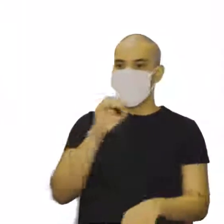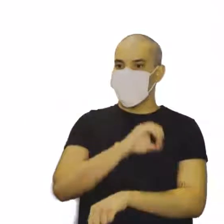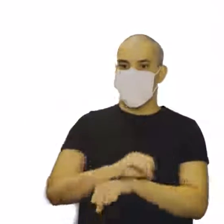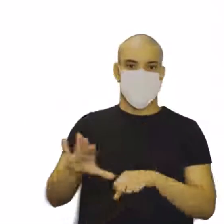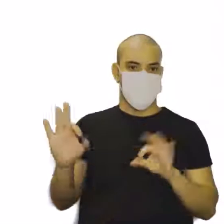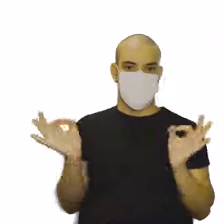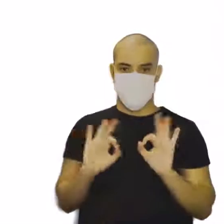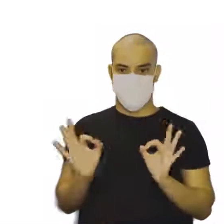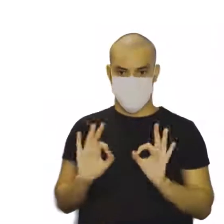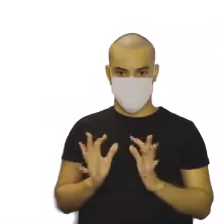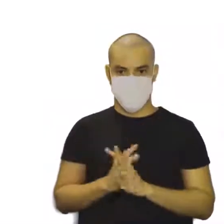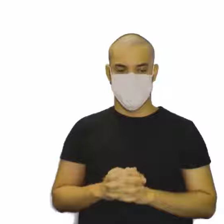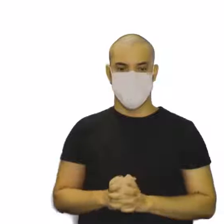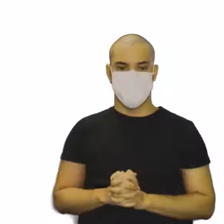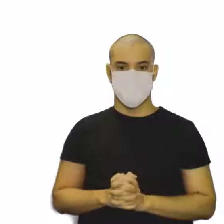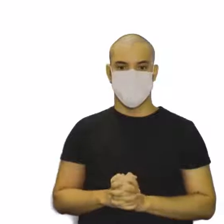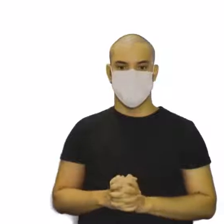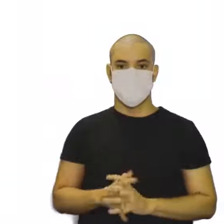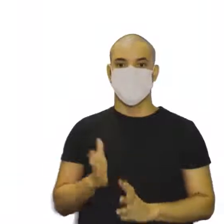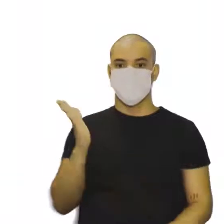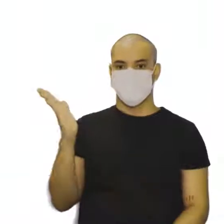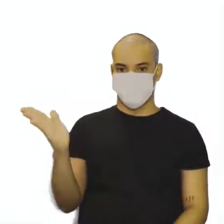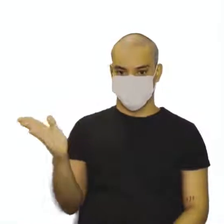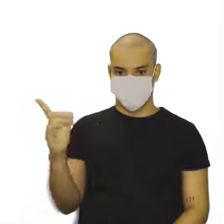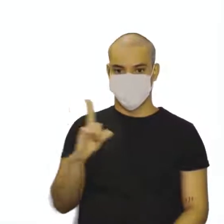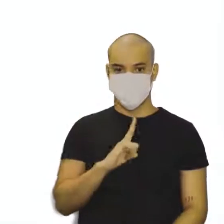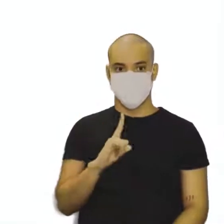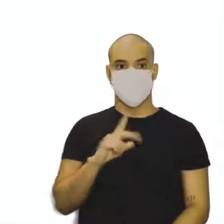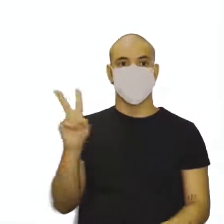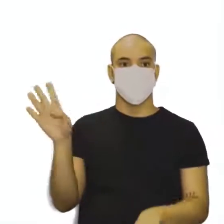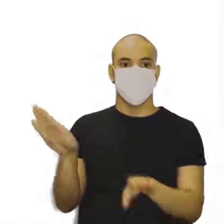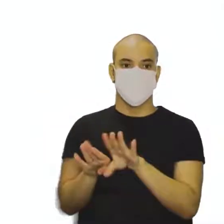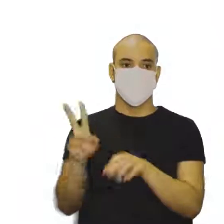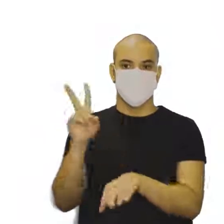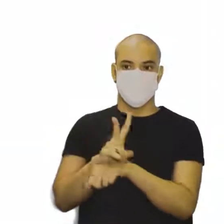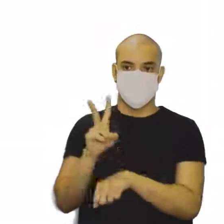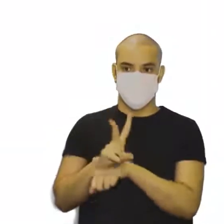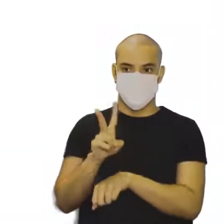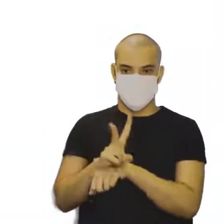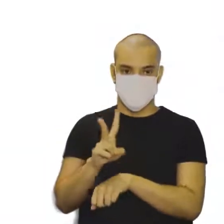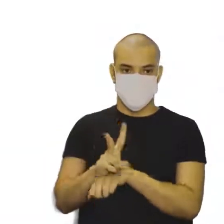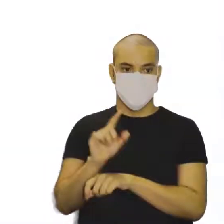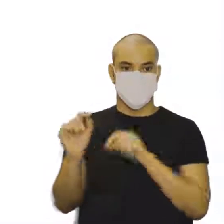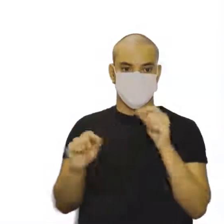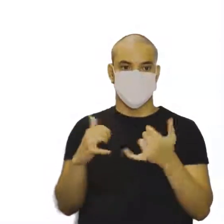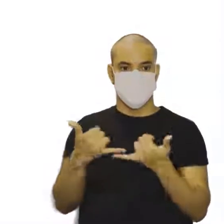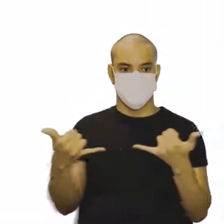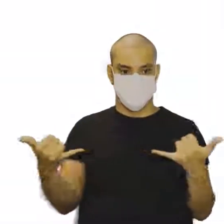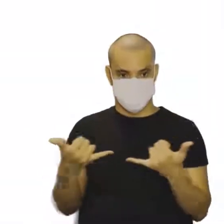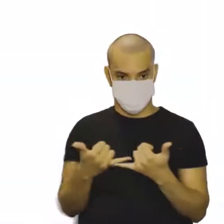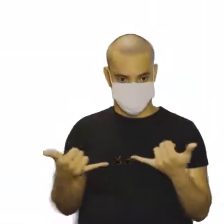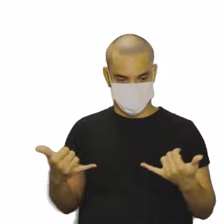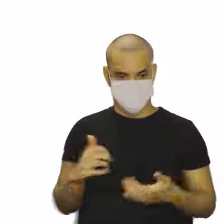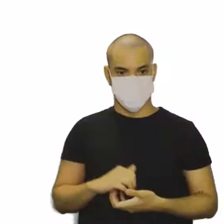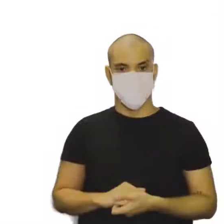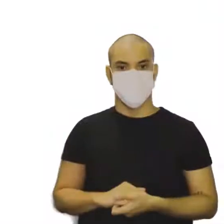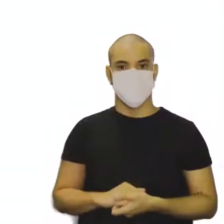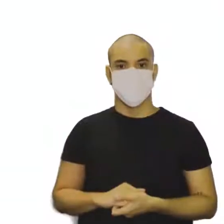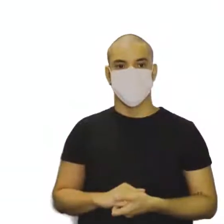indução nesse caso, ok? E aqui nós temos também que são protegidas com o uso de para-raios de linha